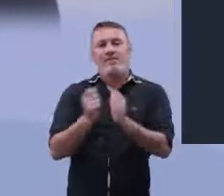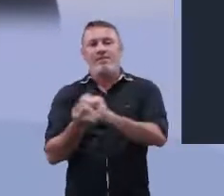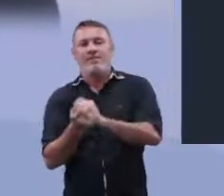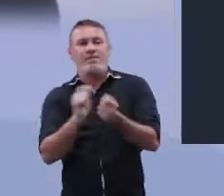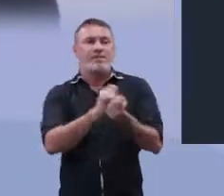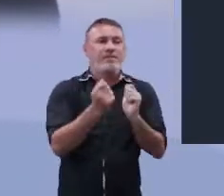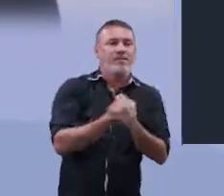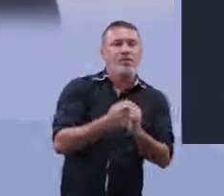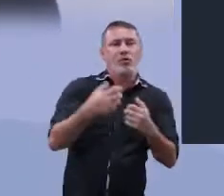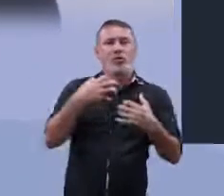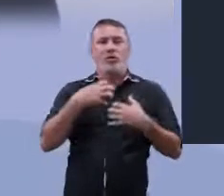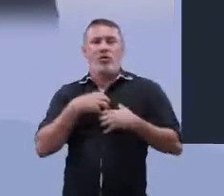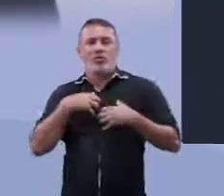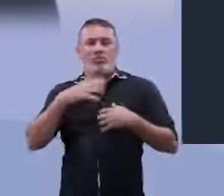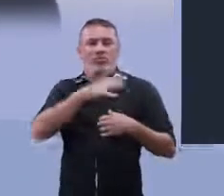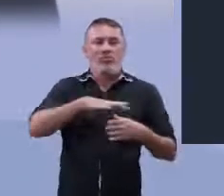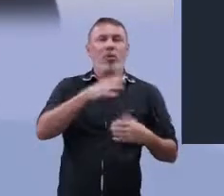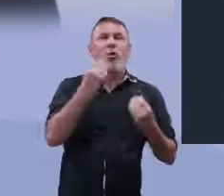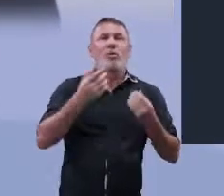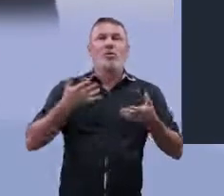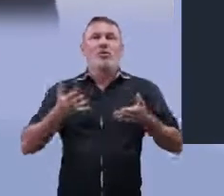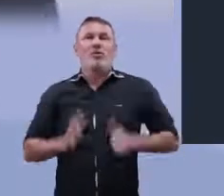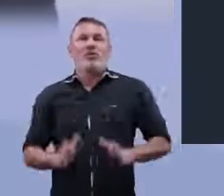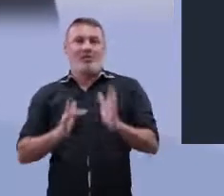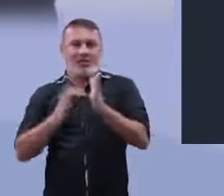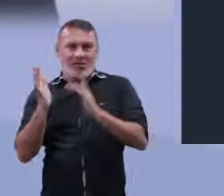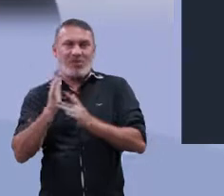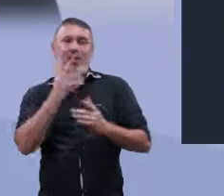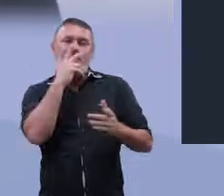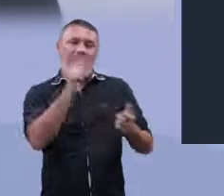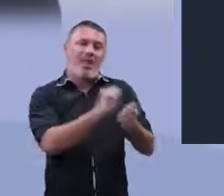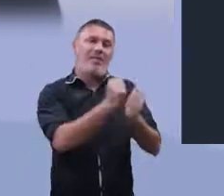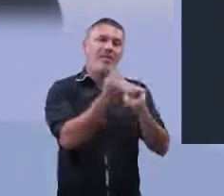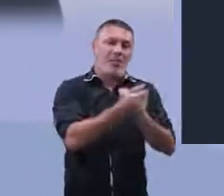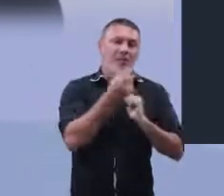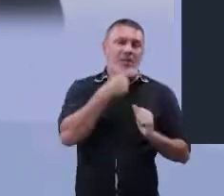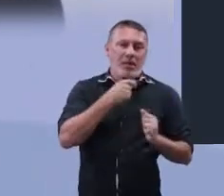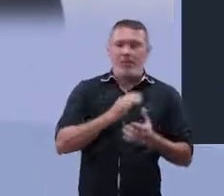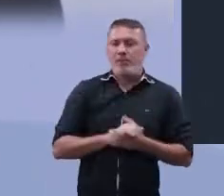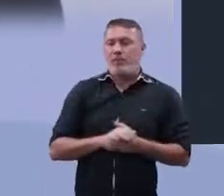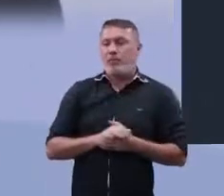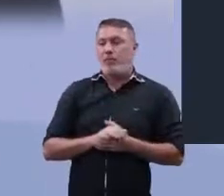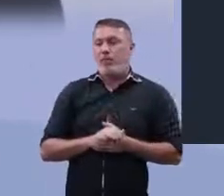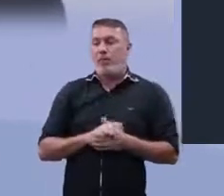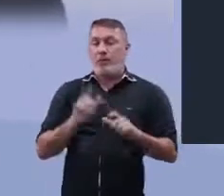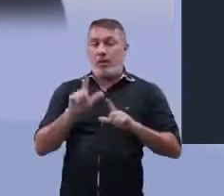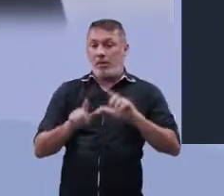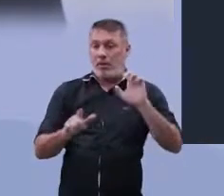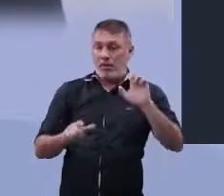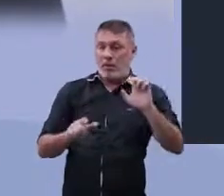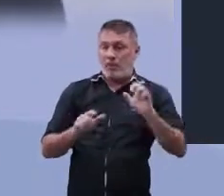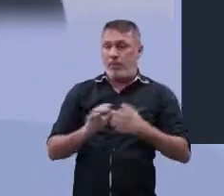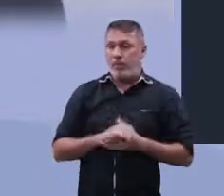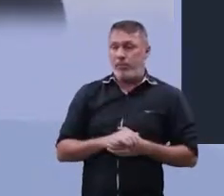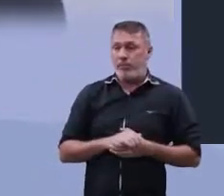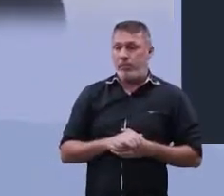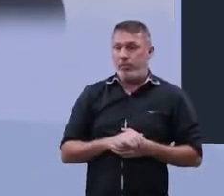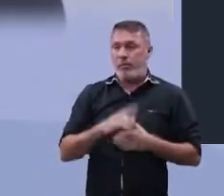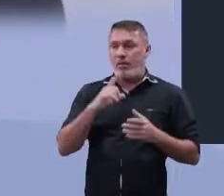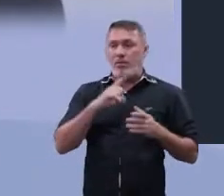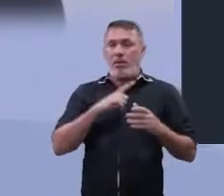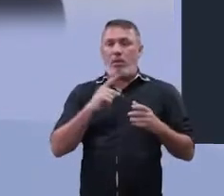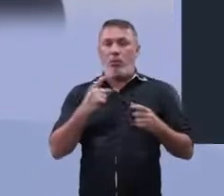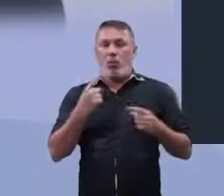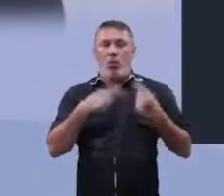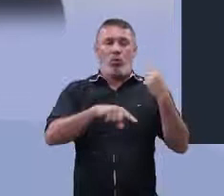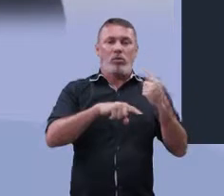brincadeira com a situação do nascimento de Jesus. Letra E. Contraste entre o tema abordado e a